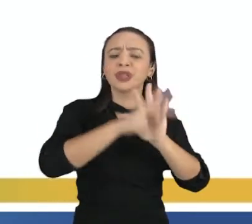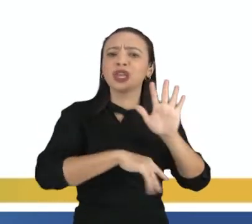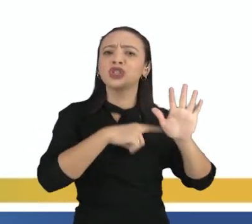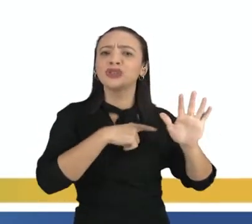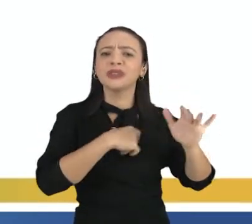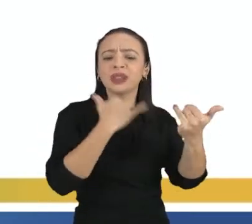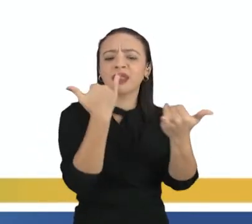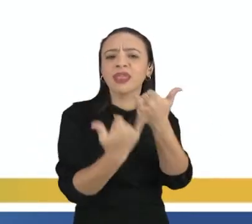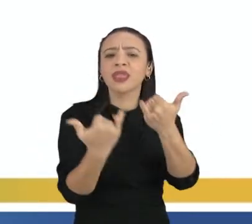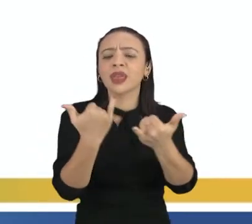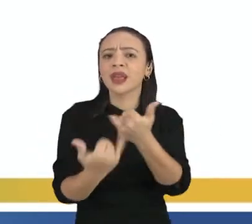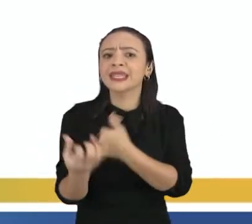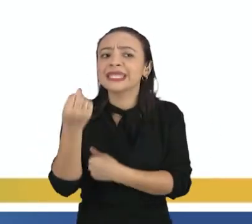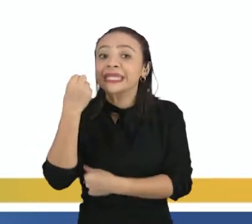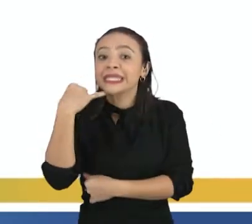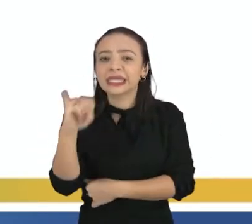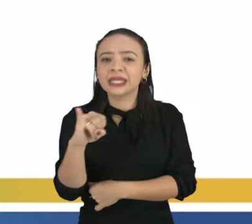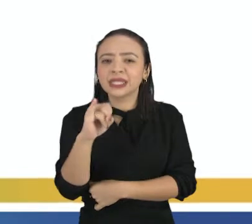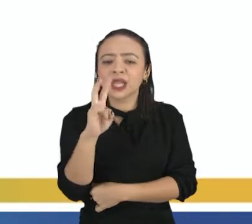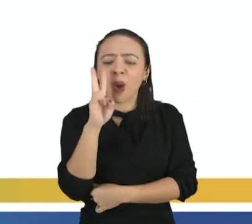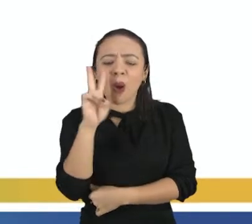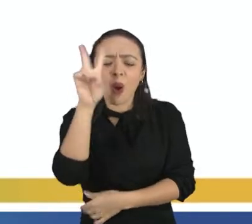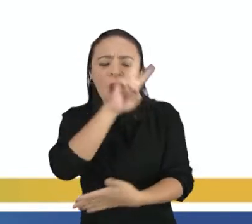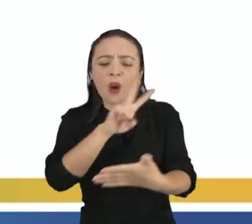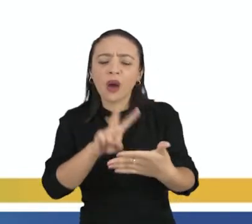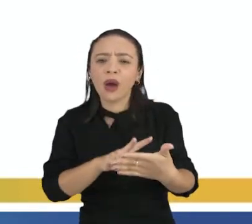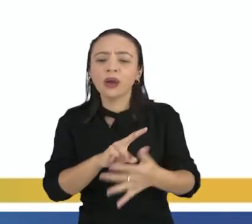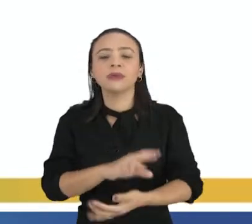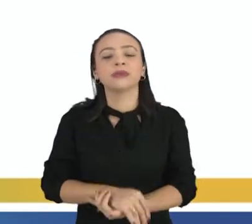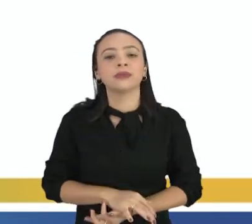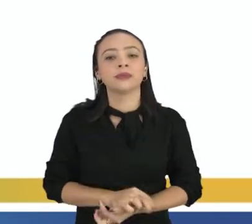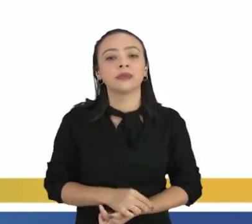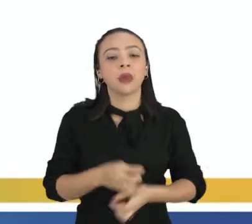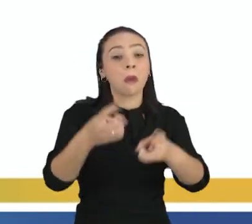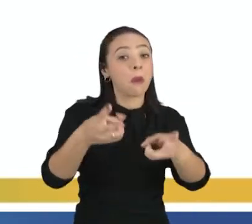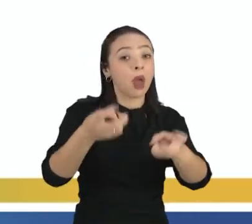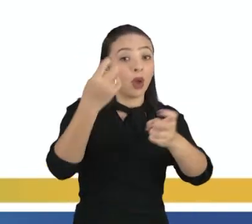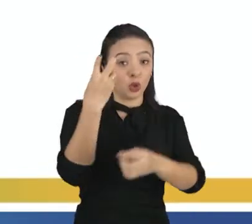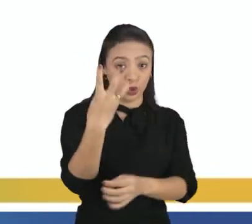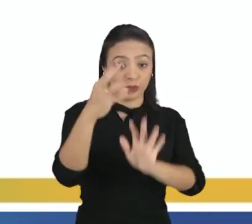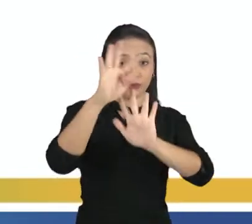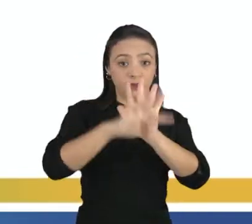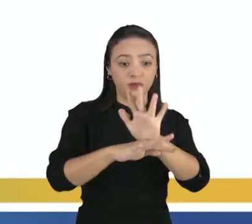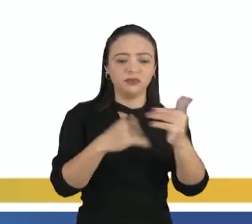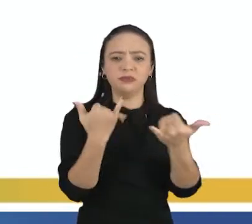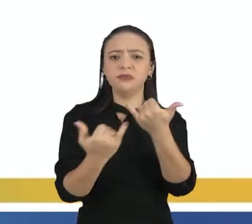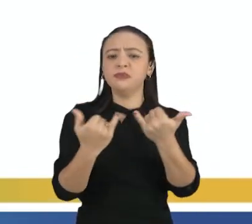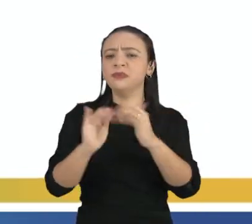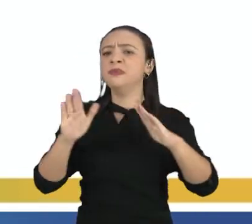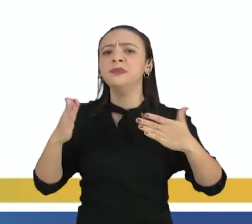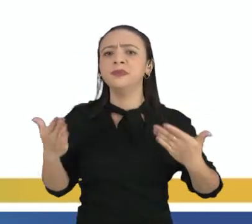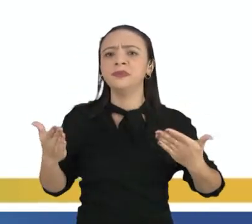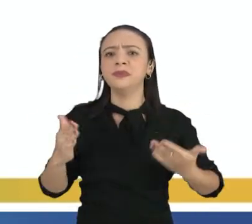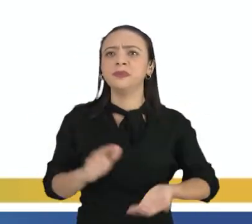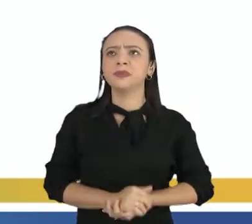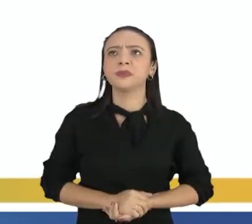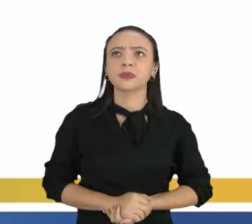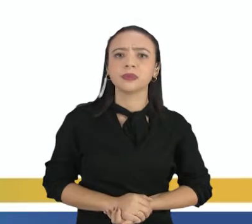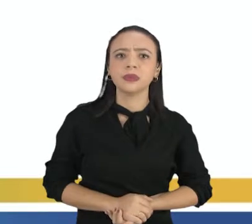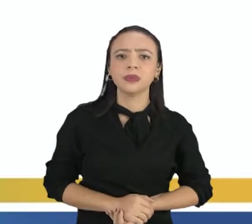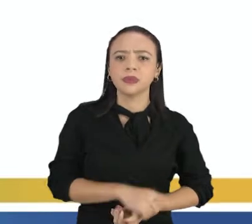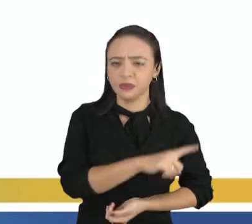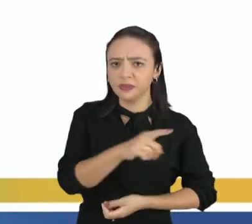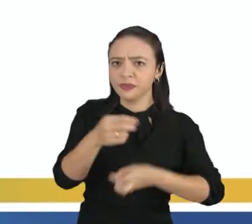em comum visualmente? Ao observar esses 3 textos, qual a semelhança entre eles?